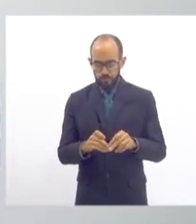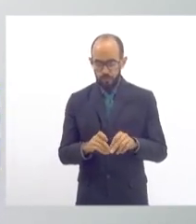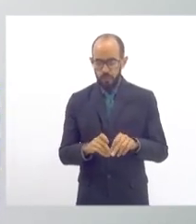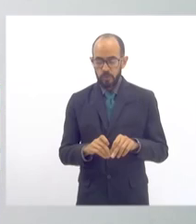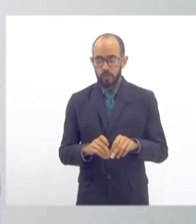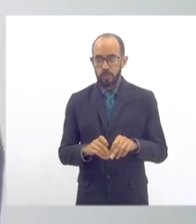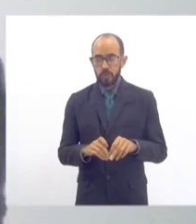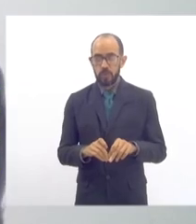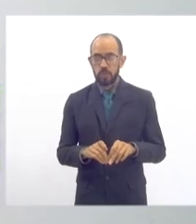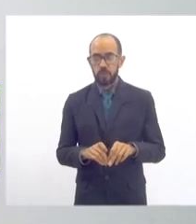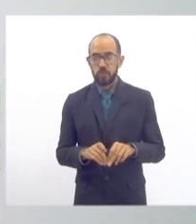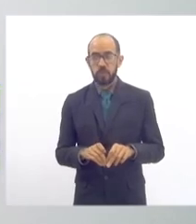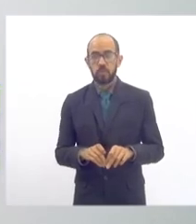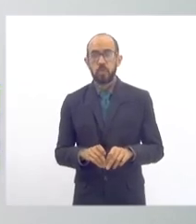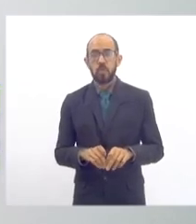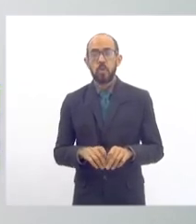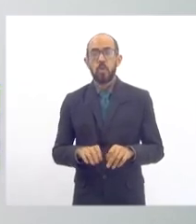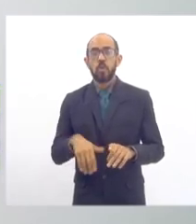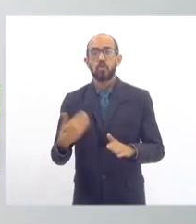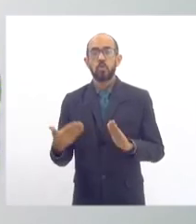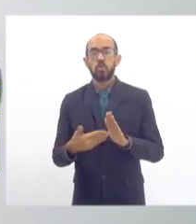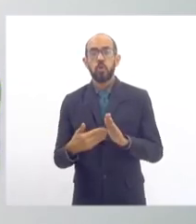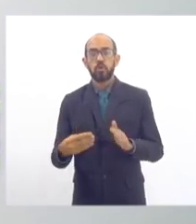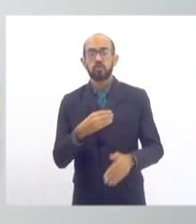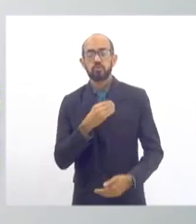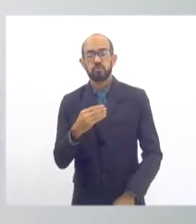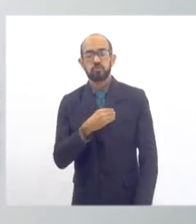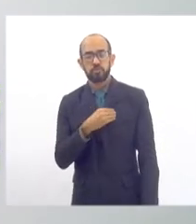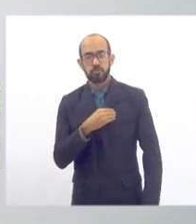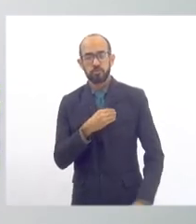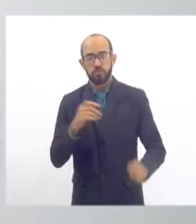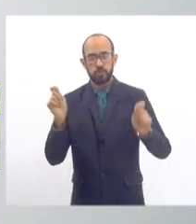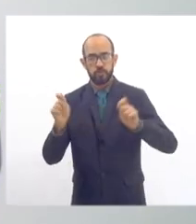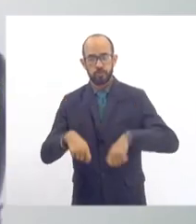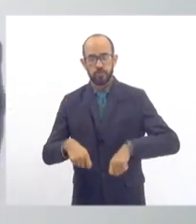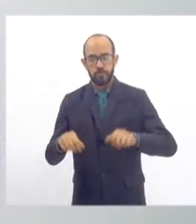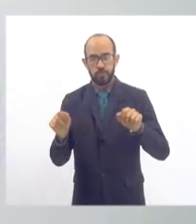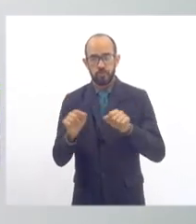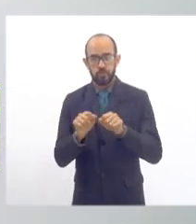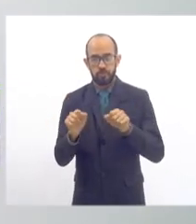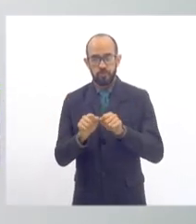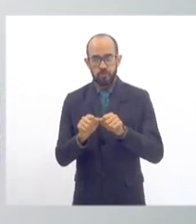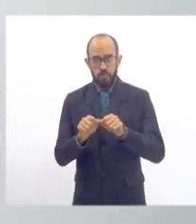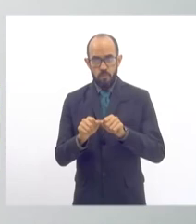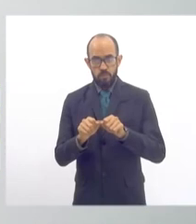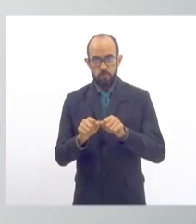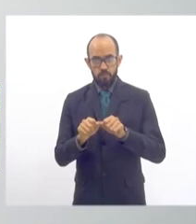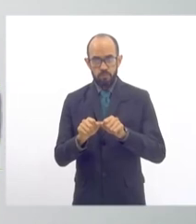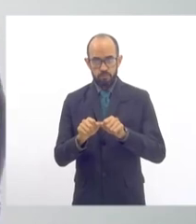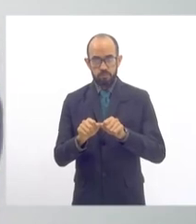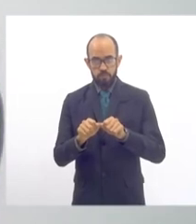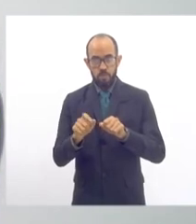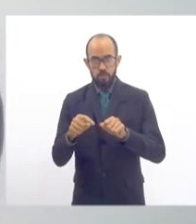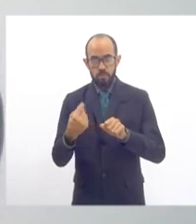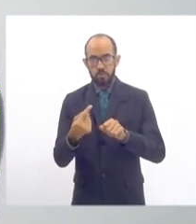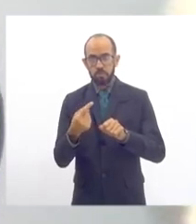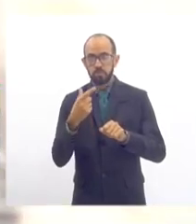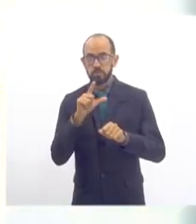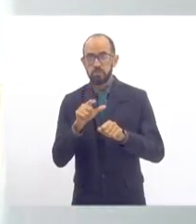contestado, que todos os benefícios possíveis que estavam à nossa disposição foram